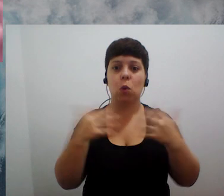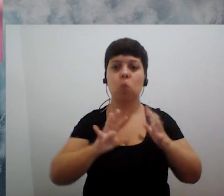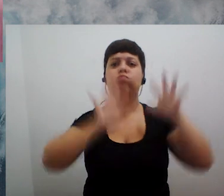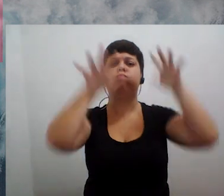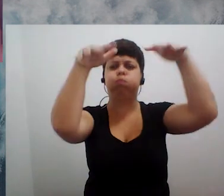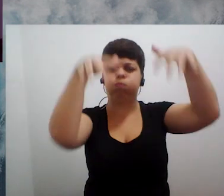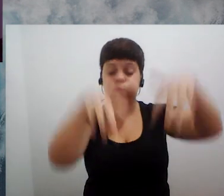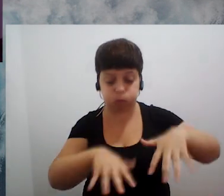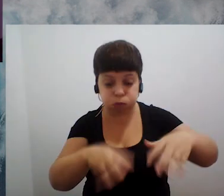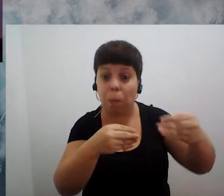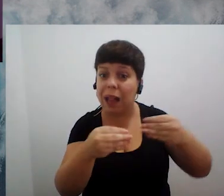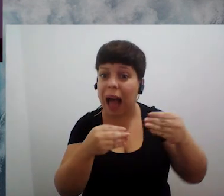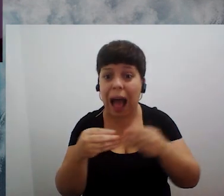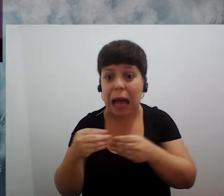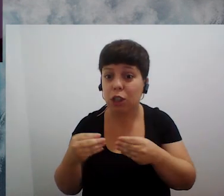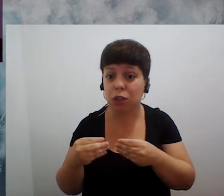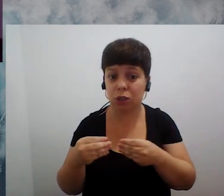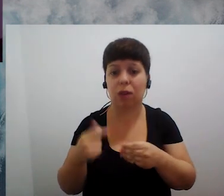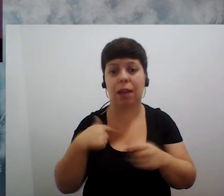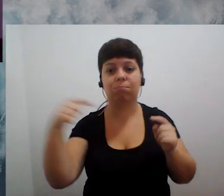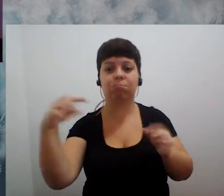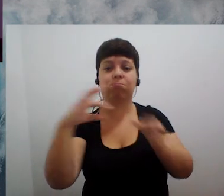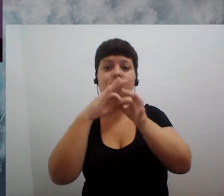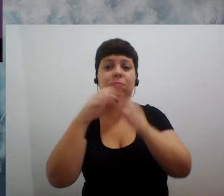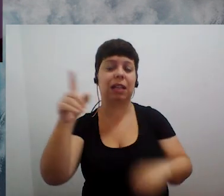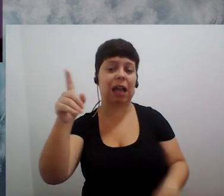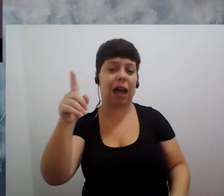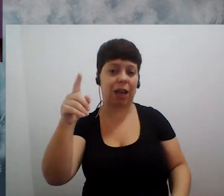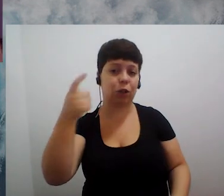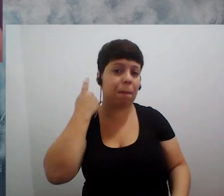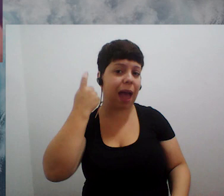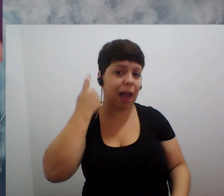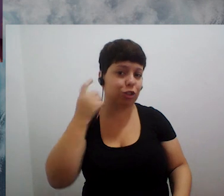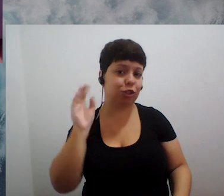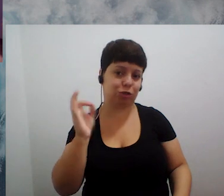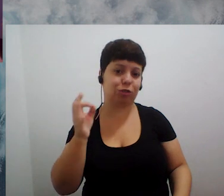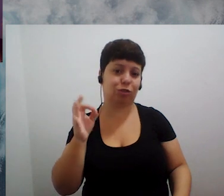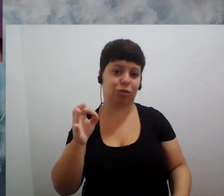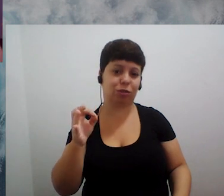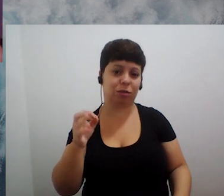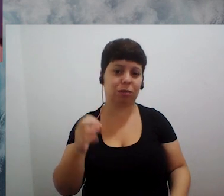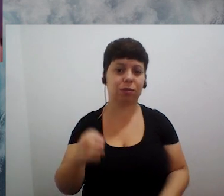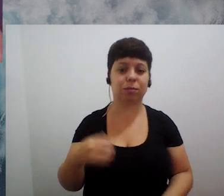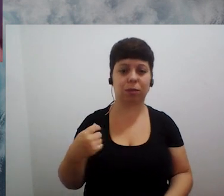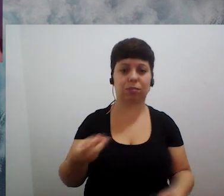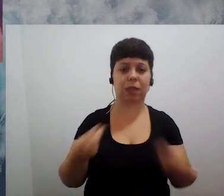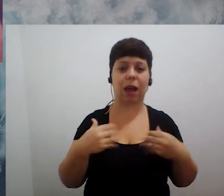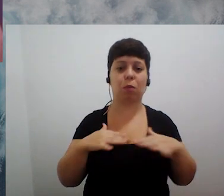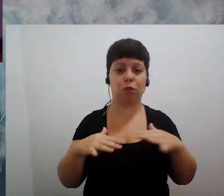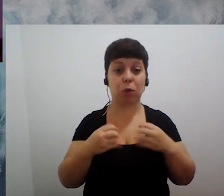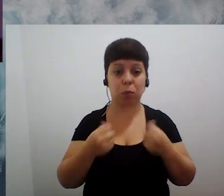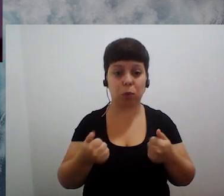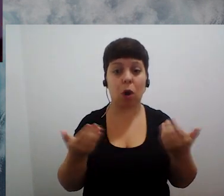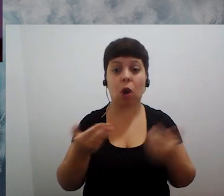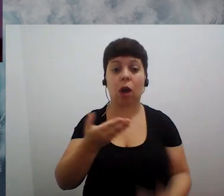né, com o que você falou do tsunami aí lá do México, né, que é bem isso, né? É um movimento que faz com que a gente se mova,